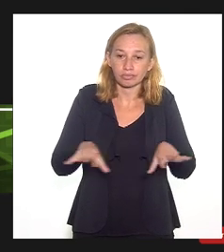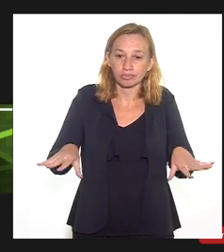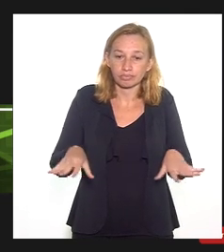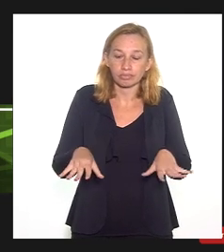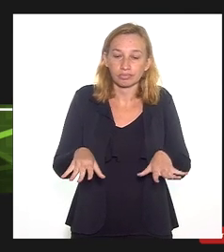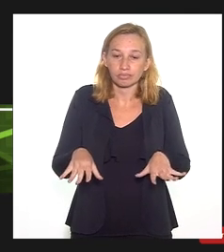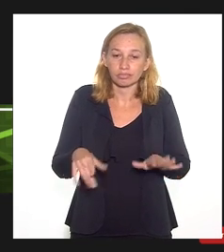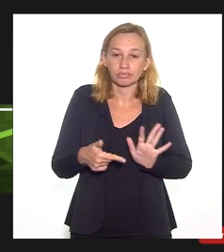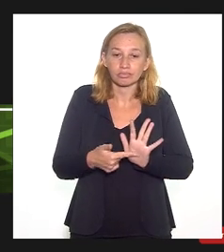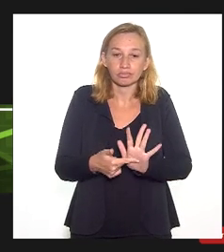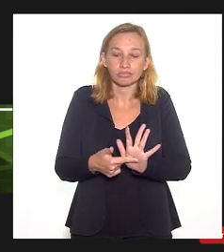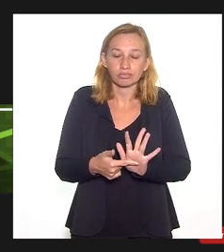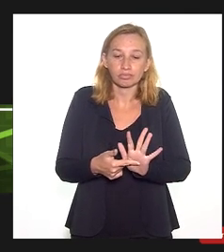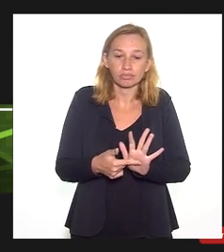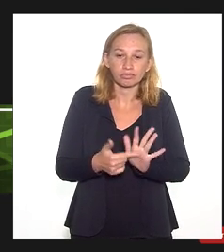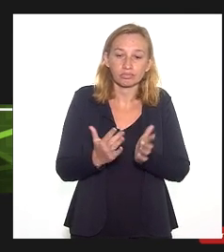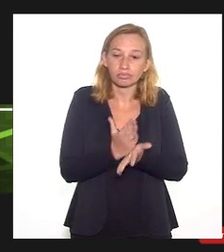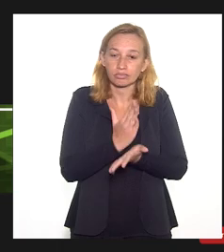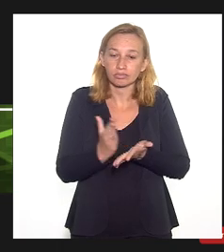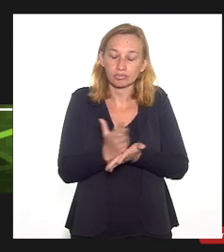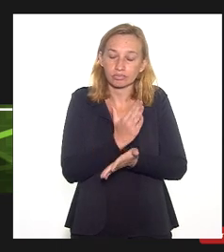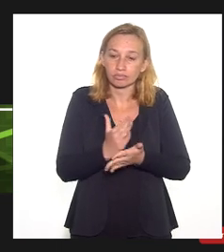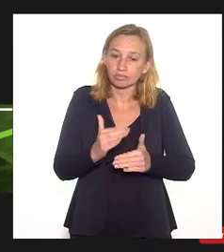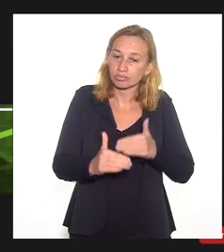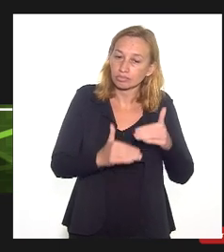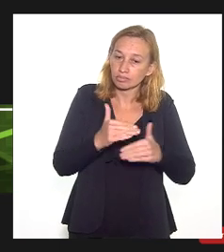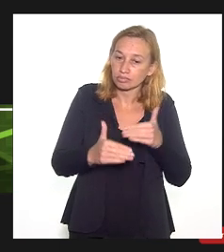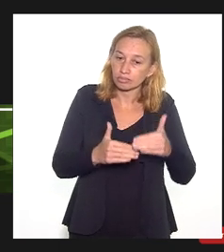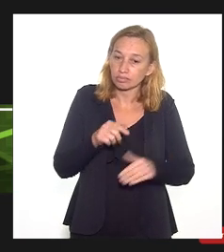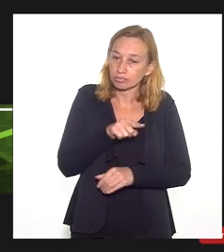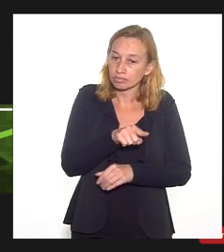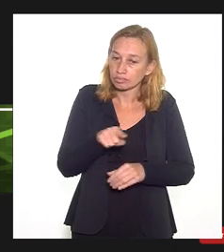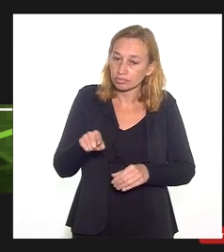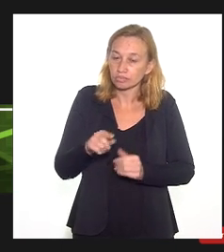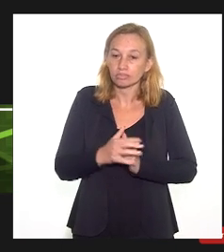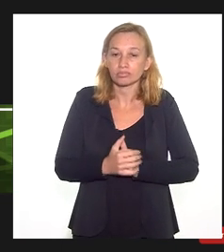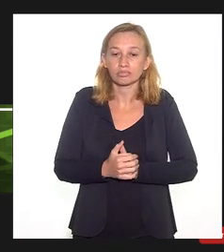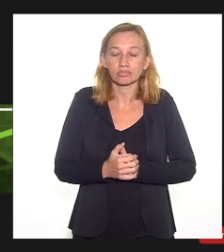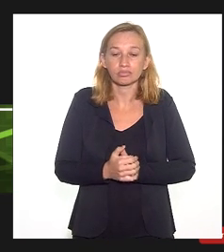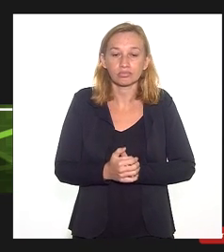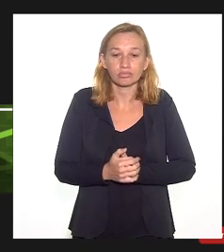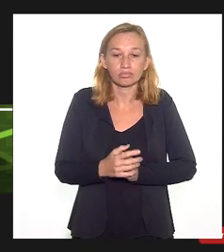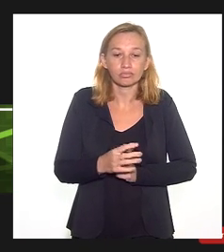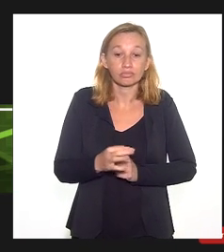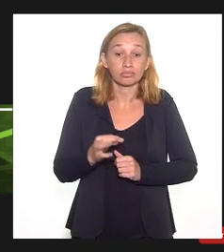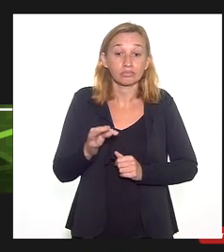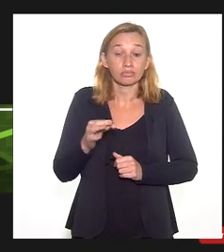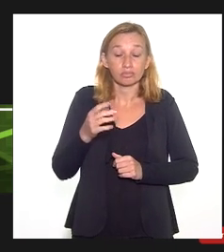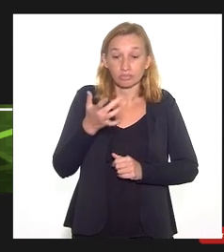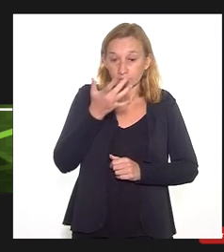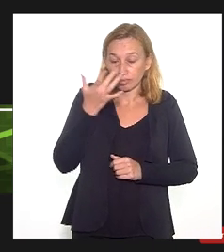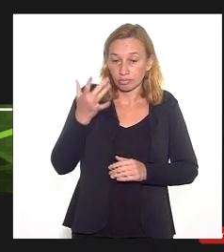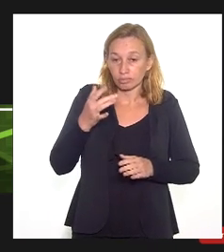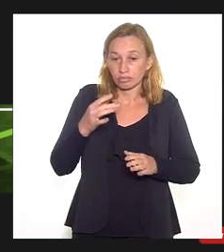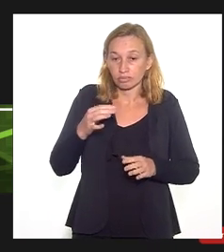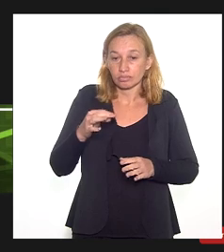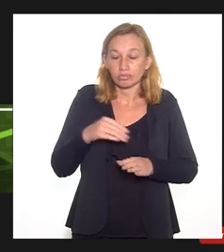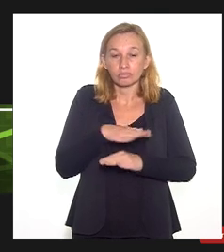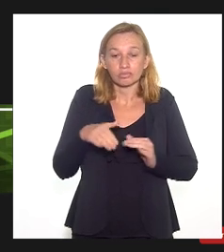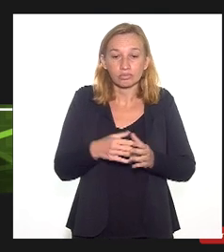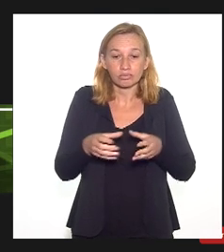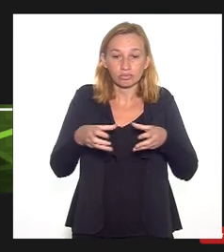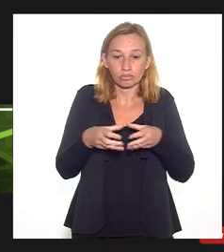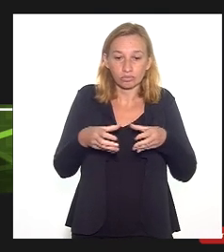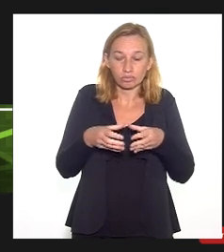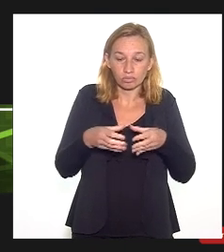nos acentuou alguns processos como esses os processos de deterioração mental de todo o corpo